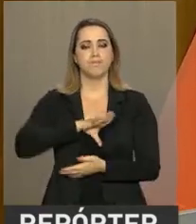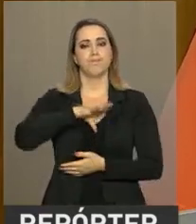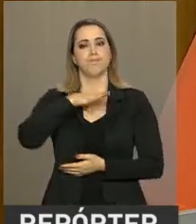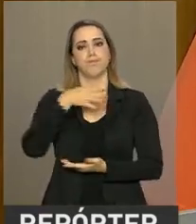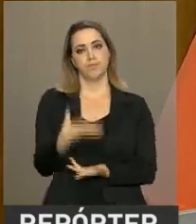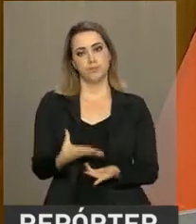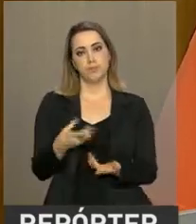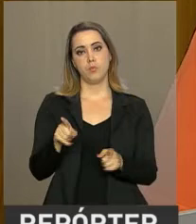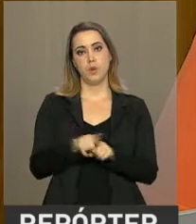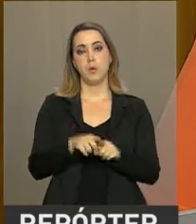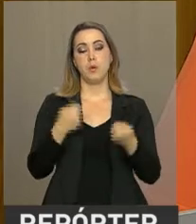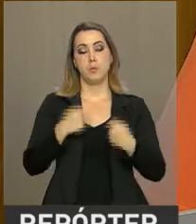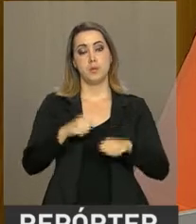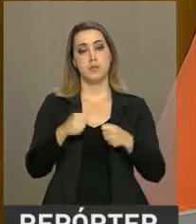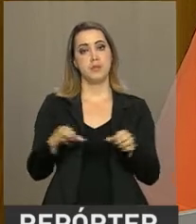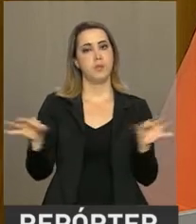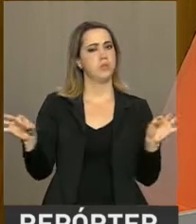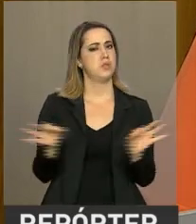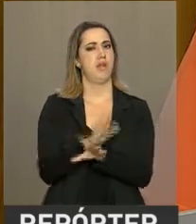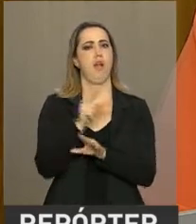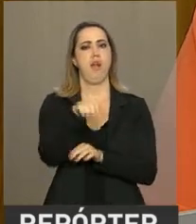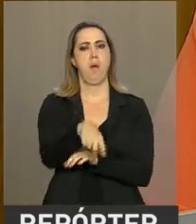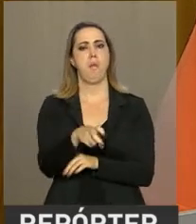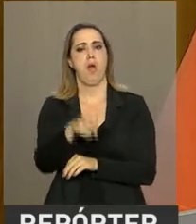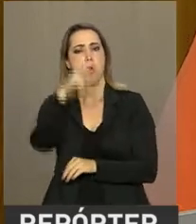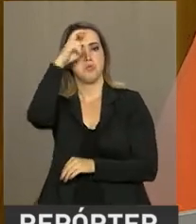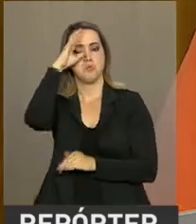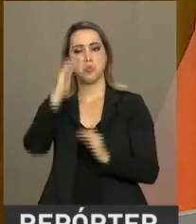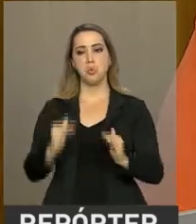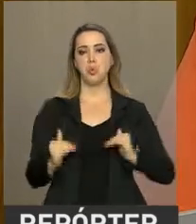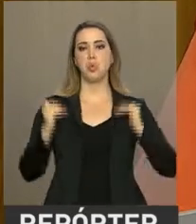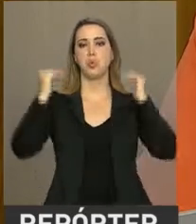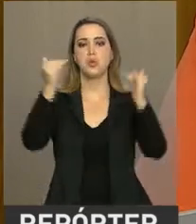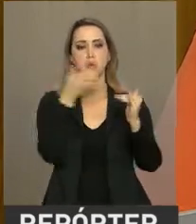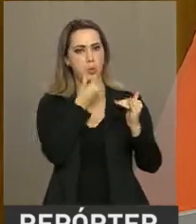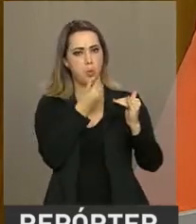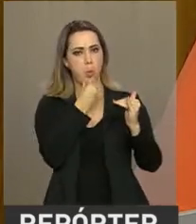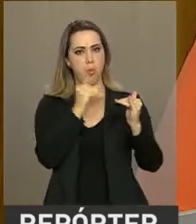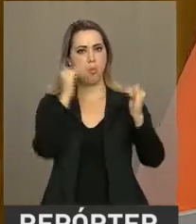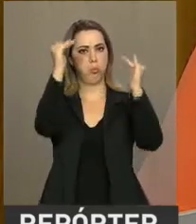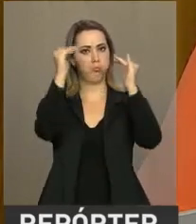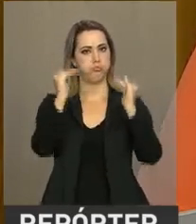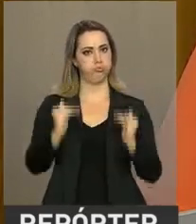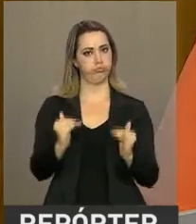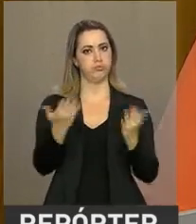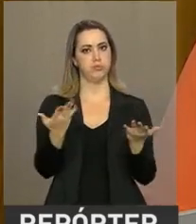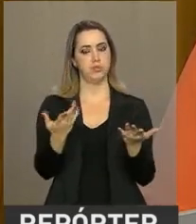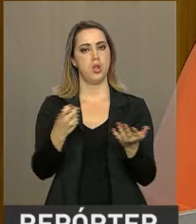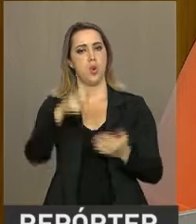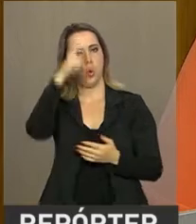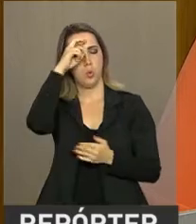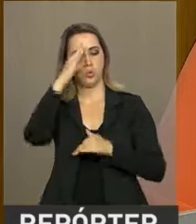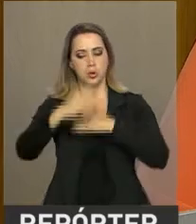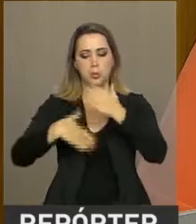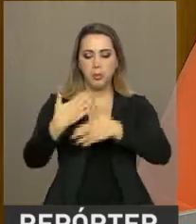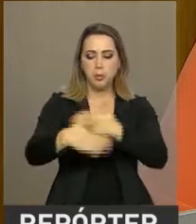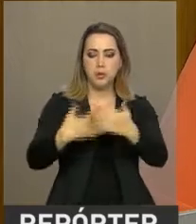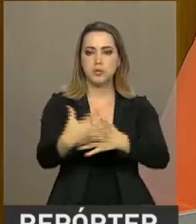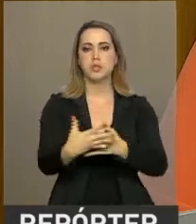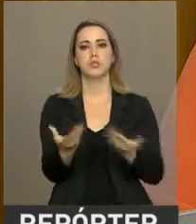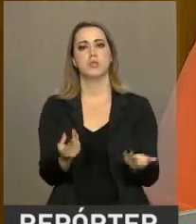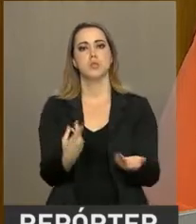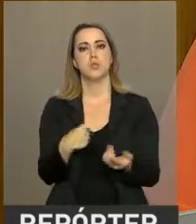desconstruir ainda o machismo, essa cultura da superioridade masculina. E é, se é uma cultura, ela perpassa ainda